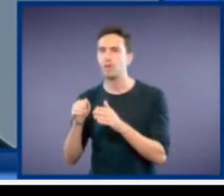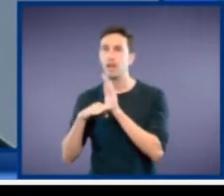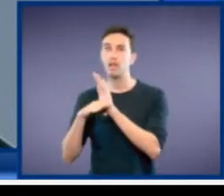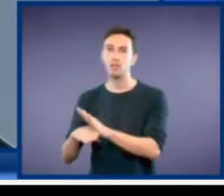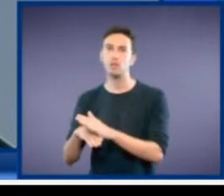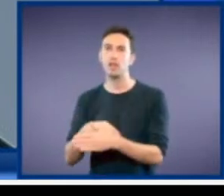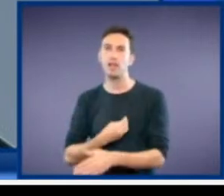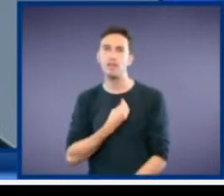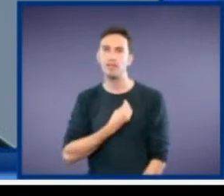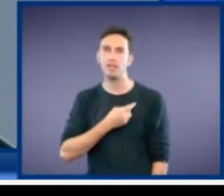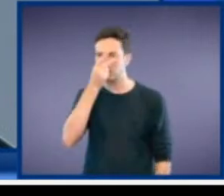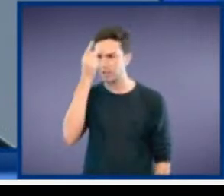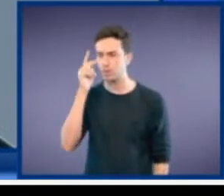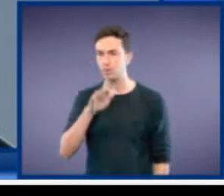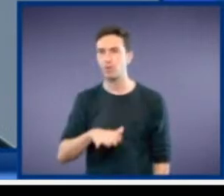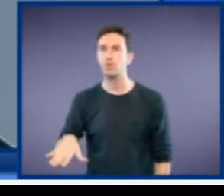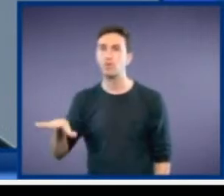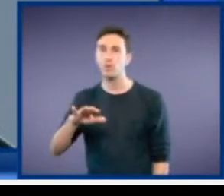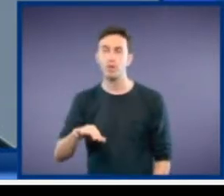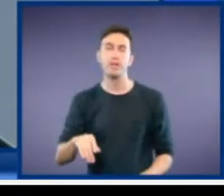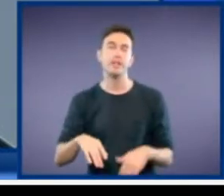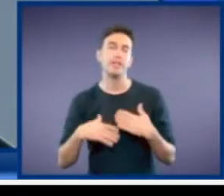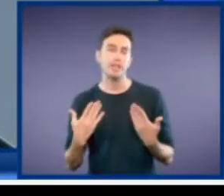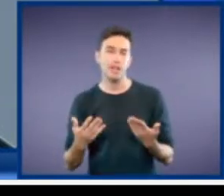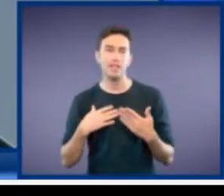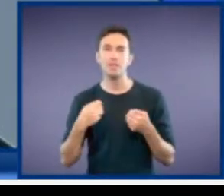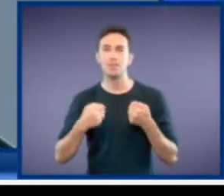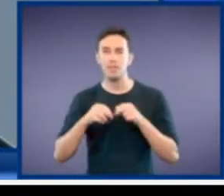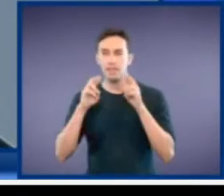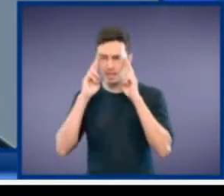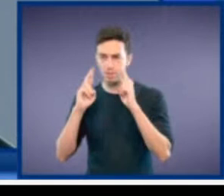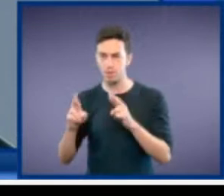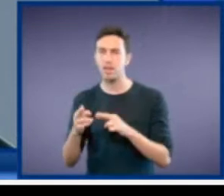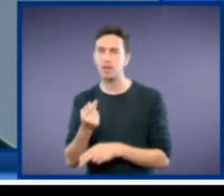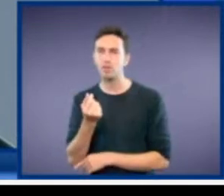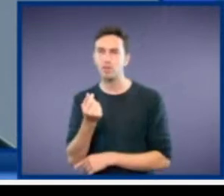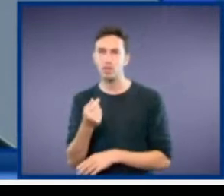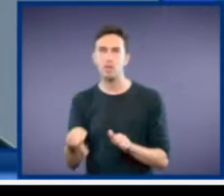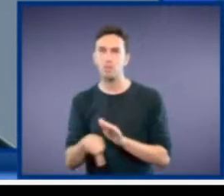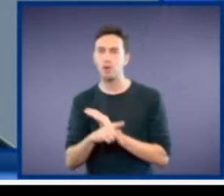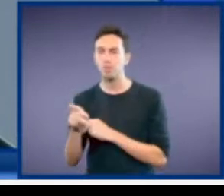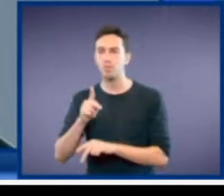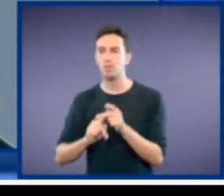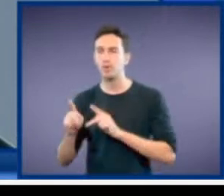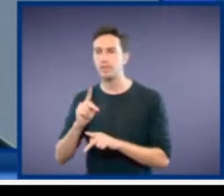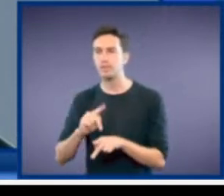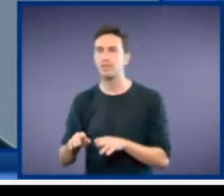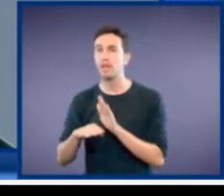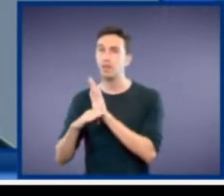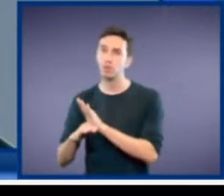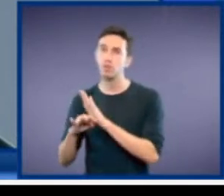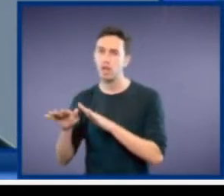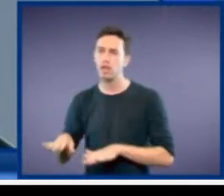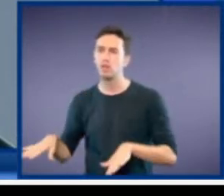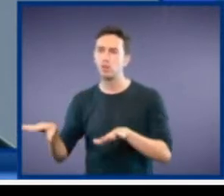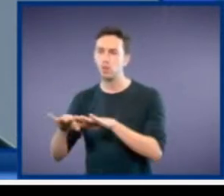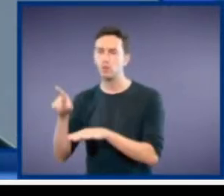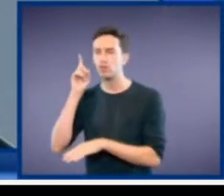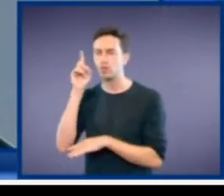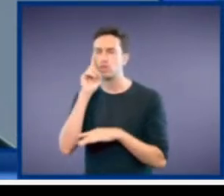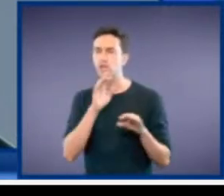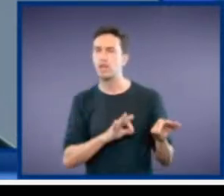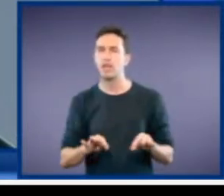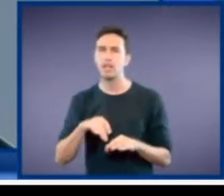do povo. É isso que a gente tem que fazer. Respeitar o uso do dinheiro da população e melhorar a vida deles todos os dias, tem que ser a nossa